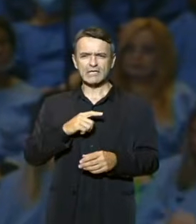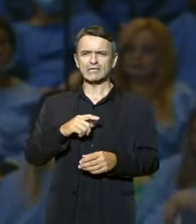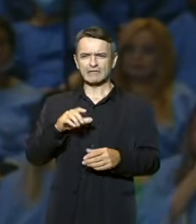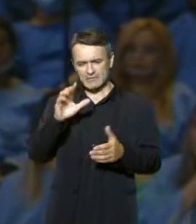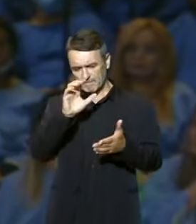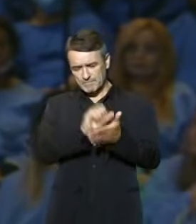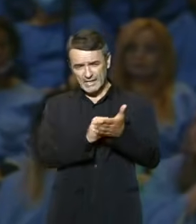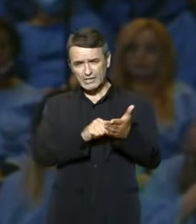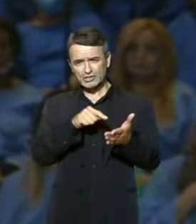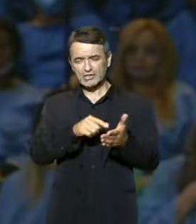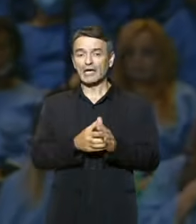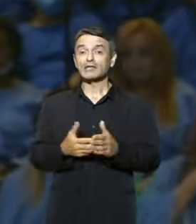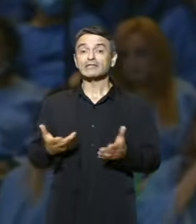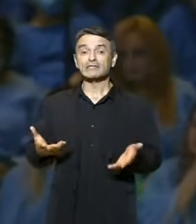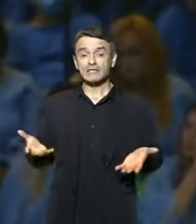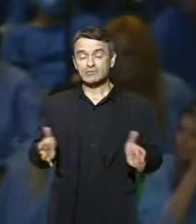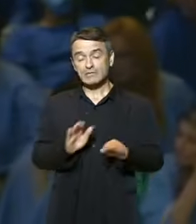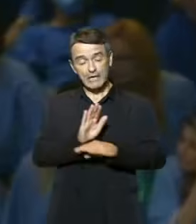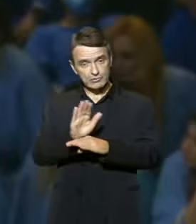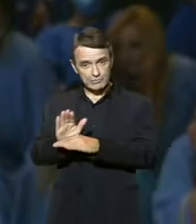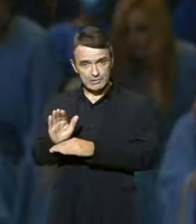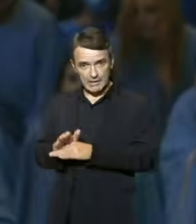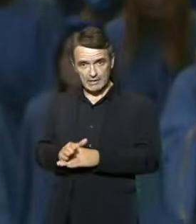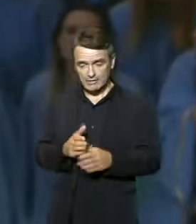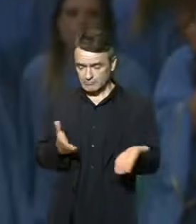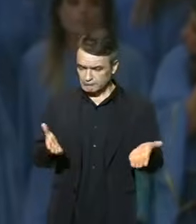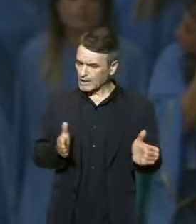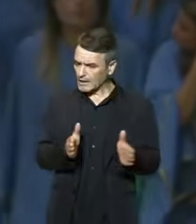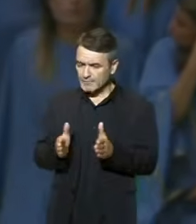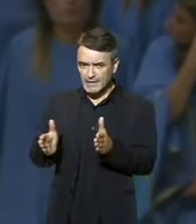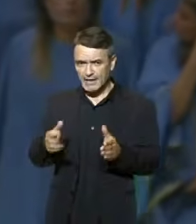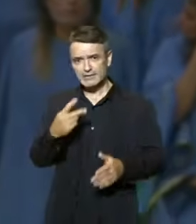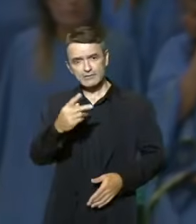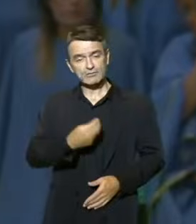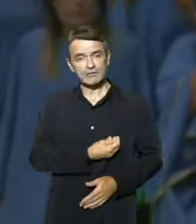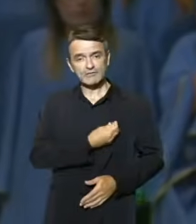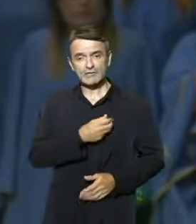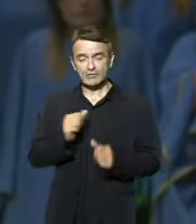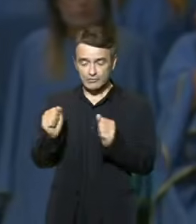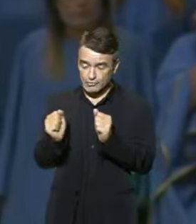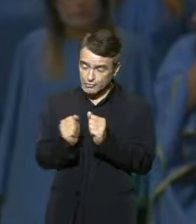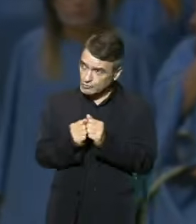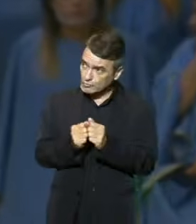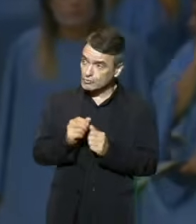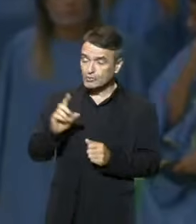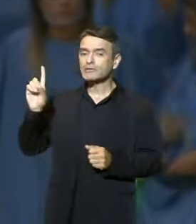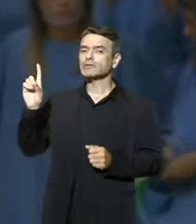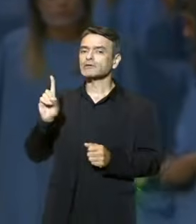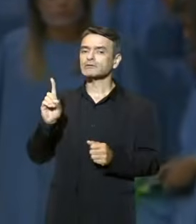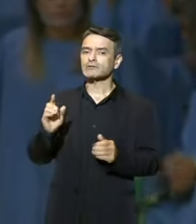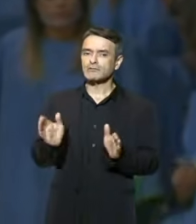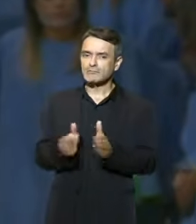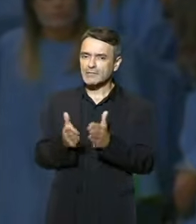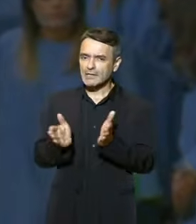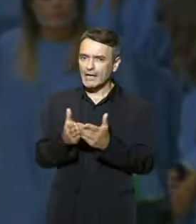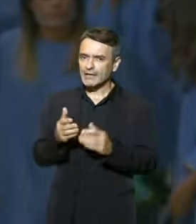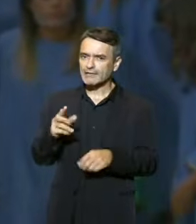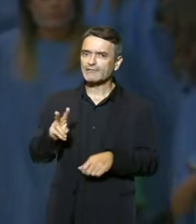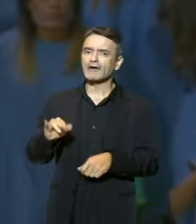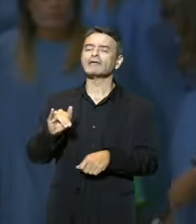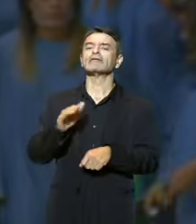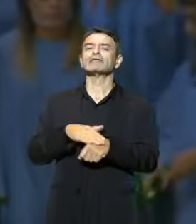e o prazer de te ajudar nas caminhadas da vida com o Senhor, e Ele vai fazer milagre mais